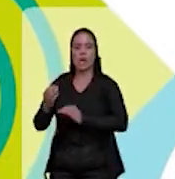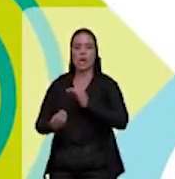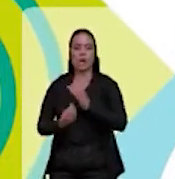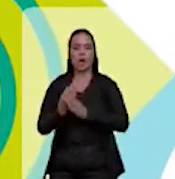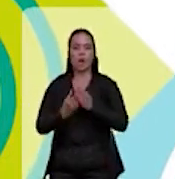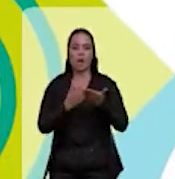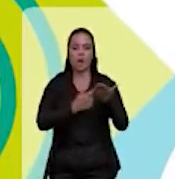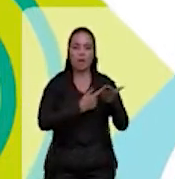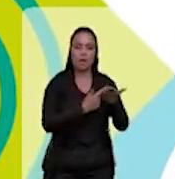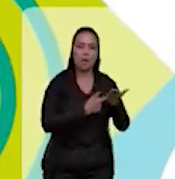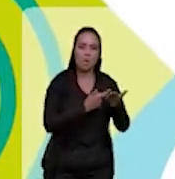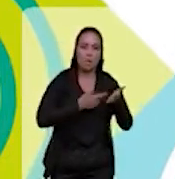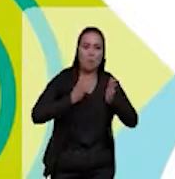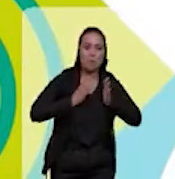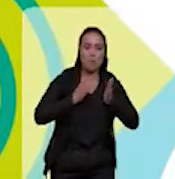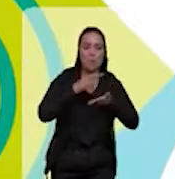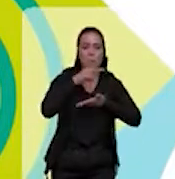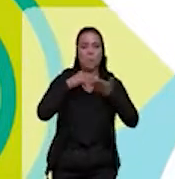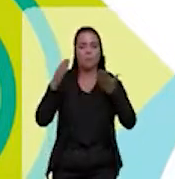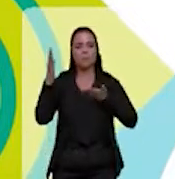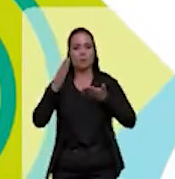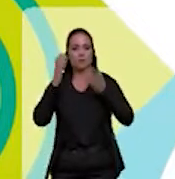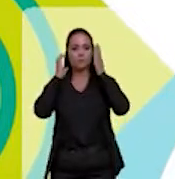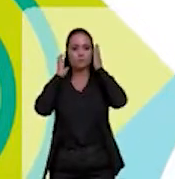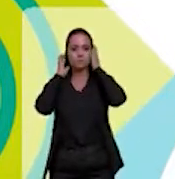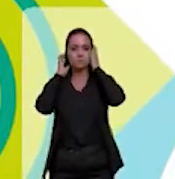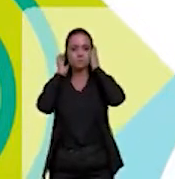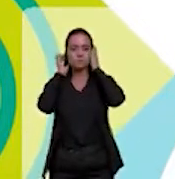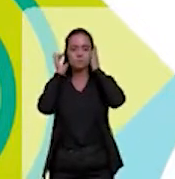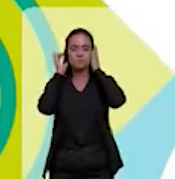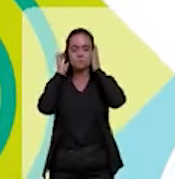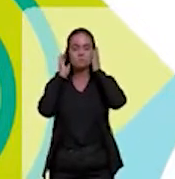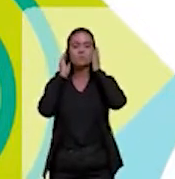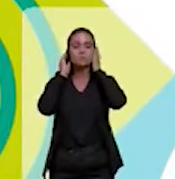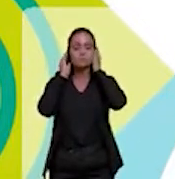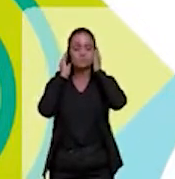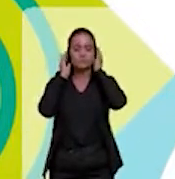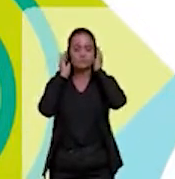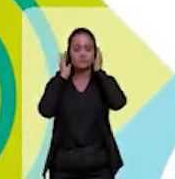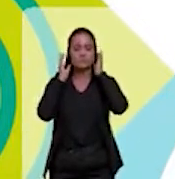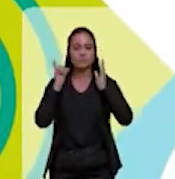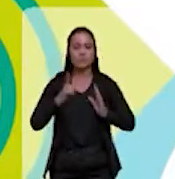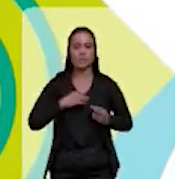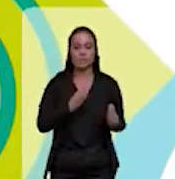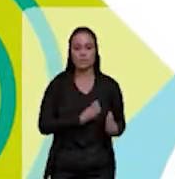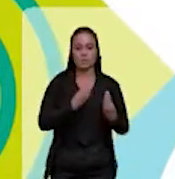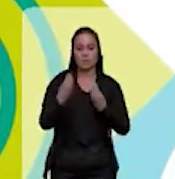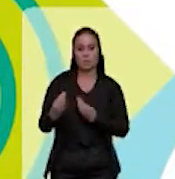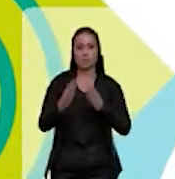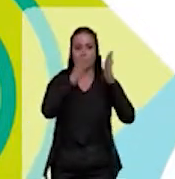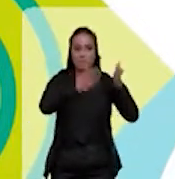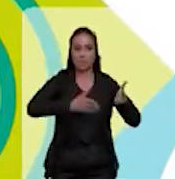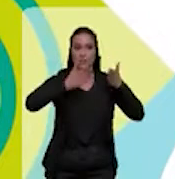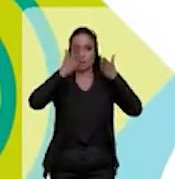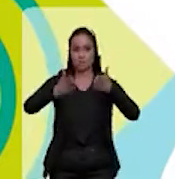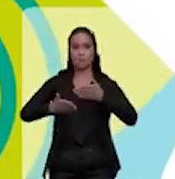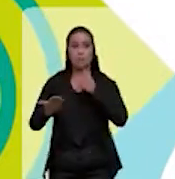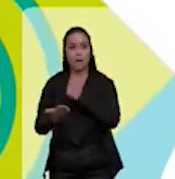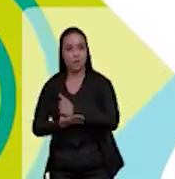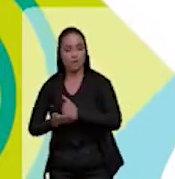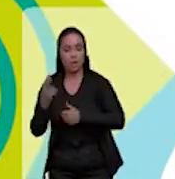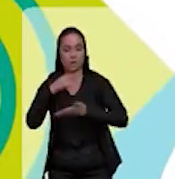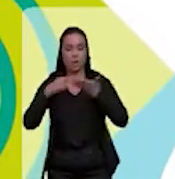representativas do patrimônio literário Brasileiro ao qual se deu o nome na ocasião de instante básica de literatura